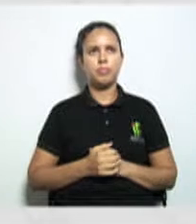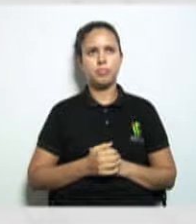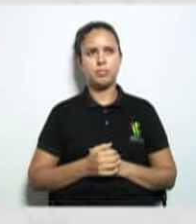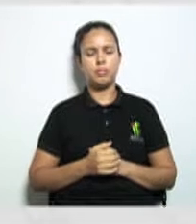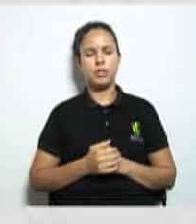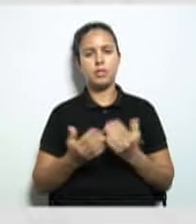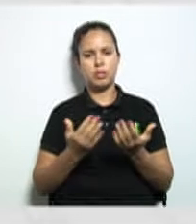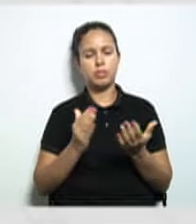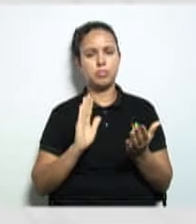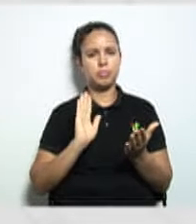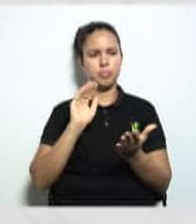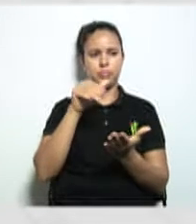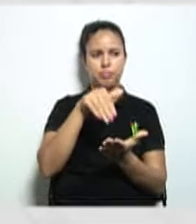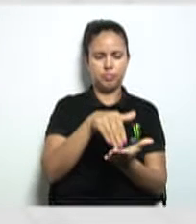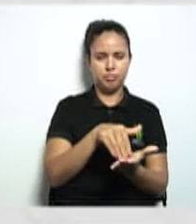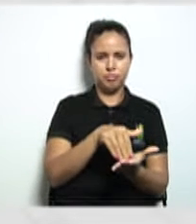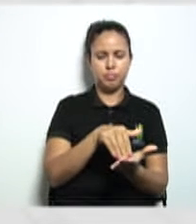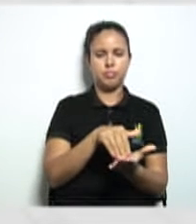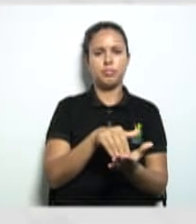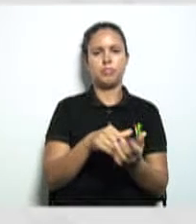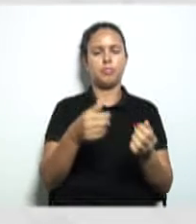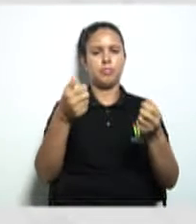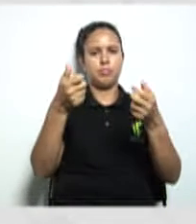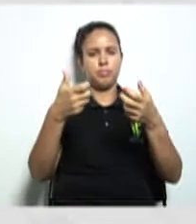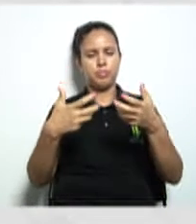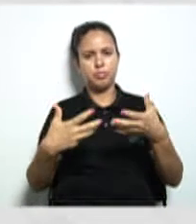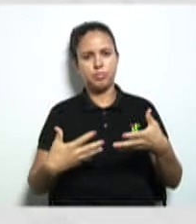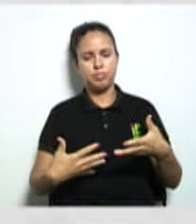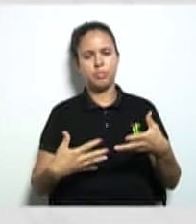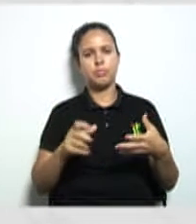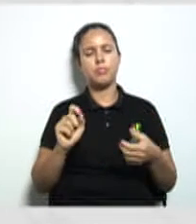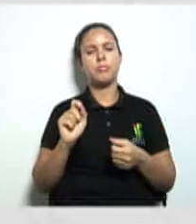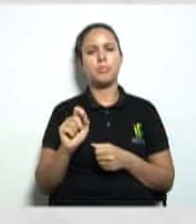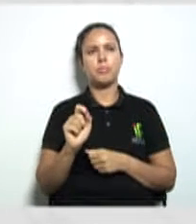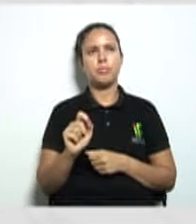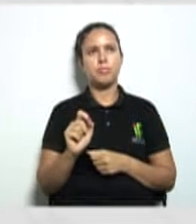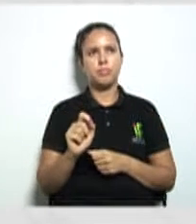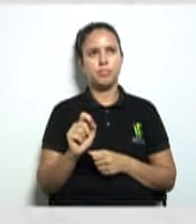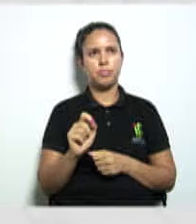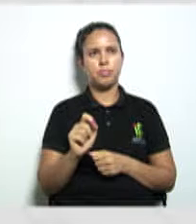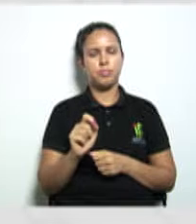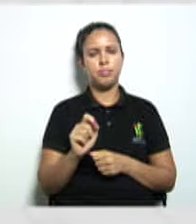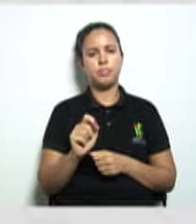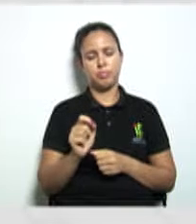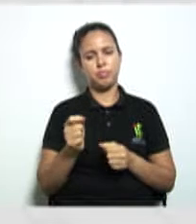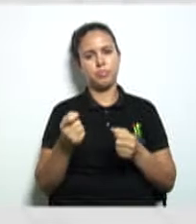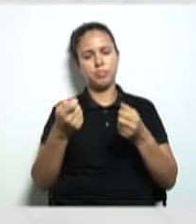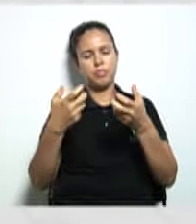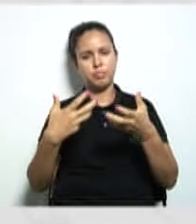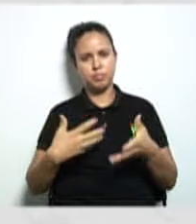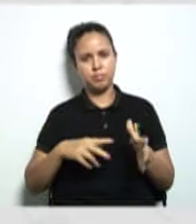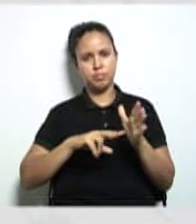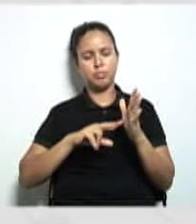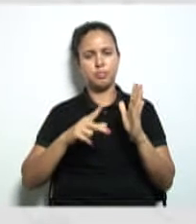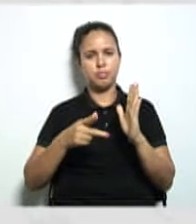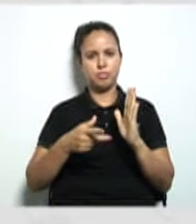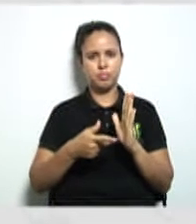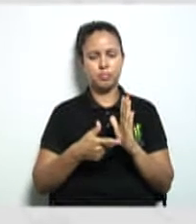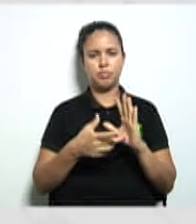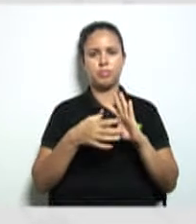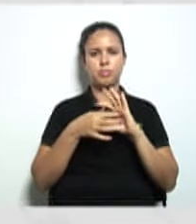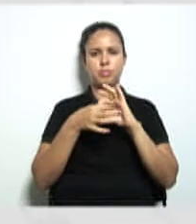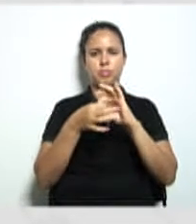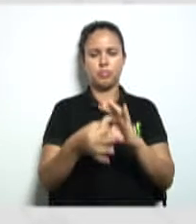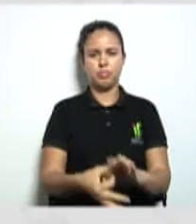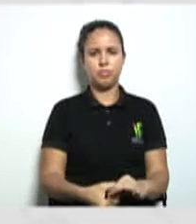para o finalzinho, para dizer o que quer dizer esse princípio aqui. Não é isso? O que tem essa